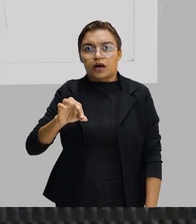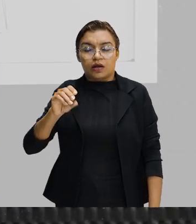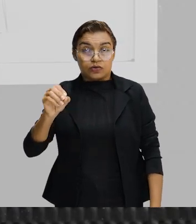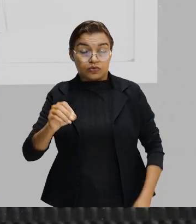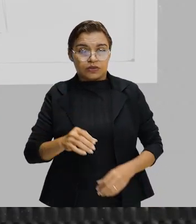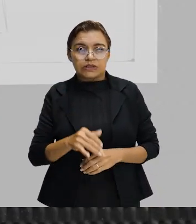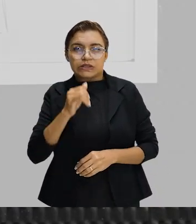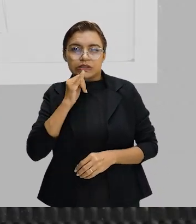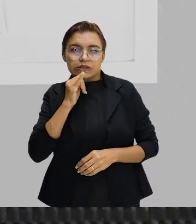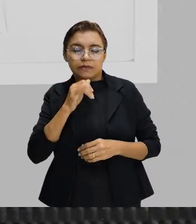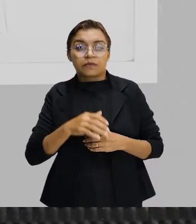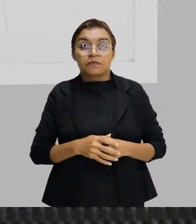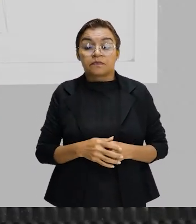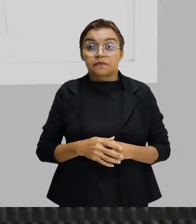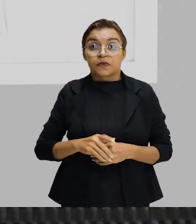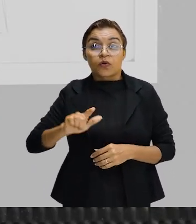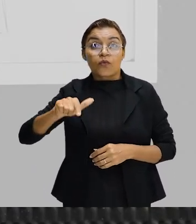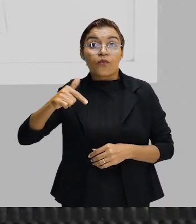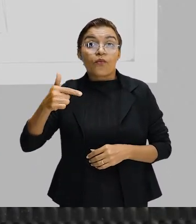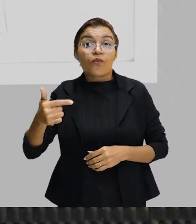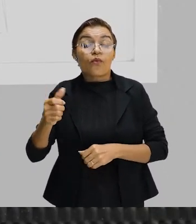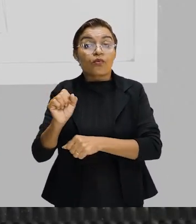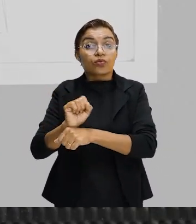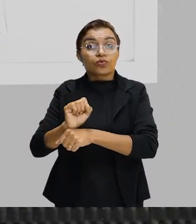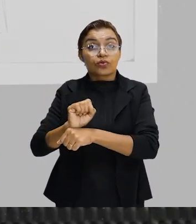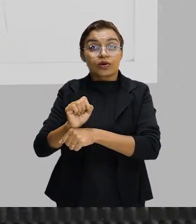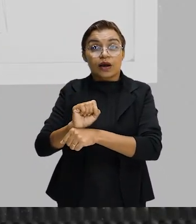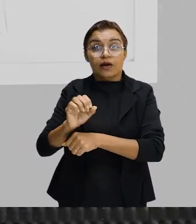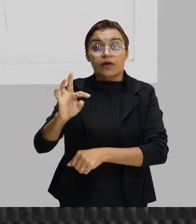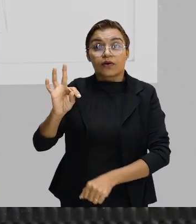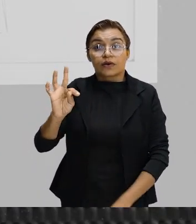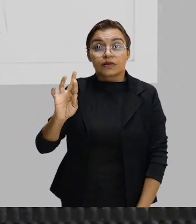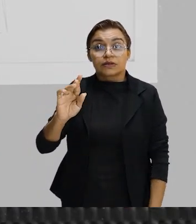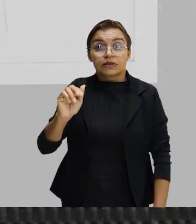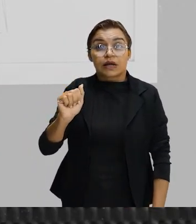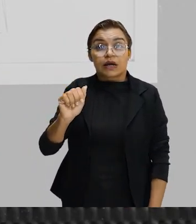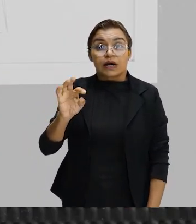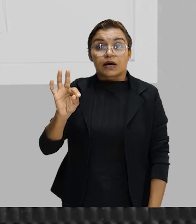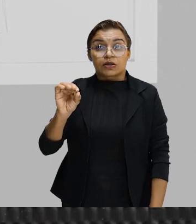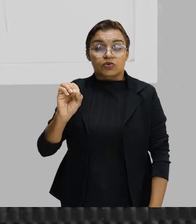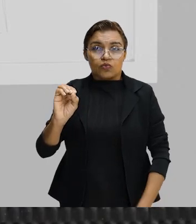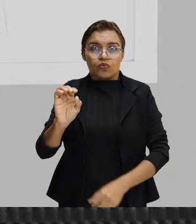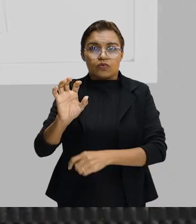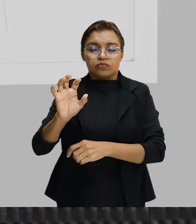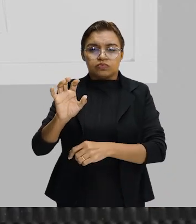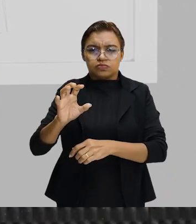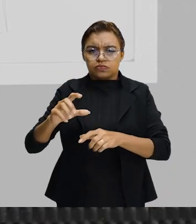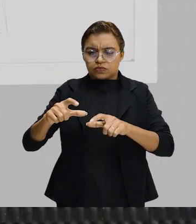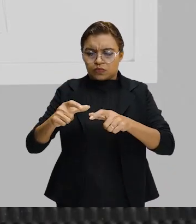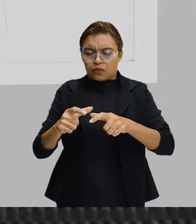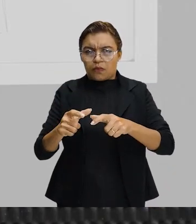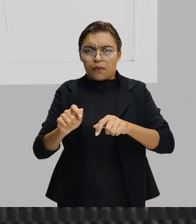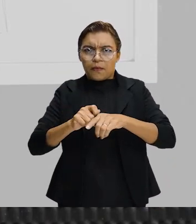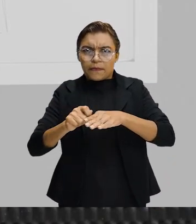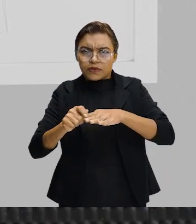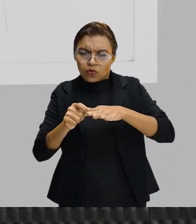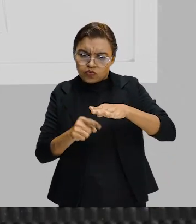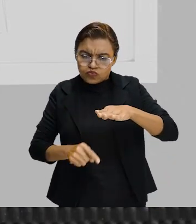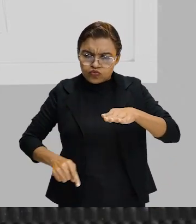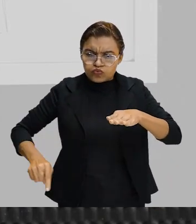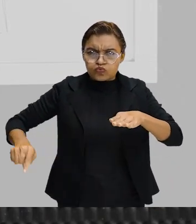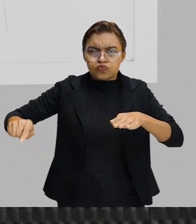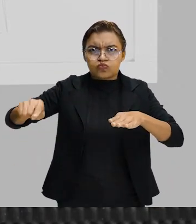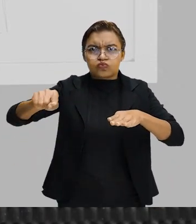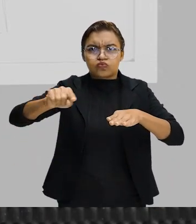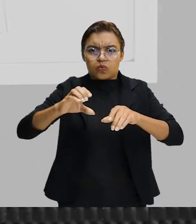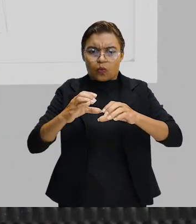que é a massa muito grande, e o pneu é bem espesso, ele consegue passar pela areia, não é?